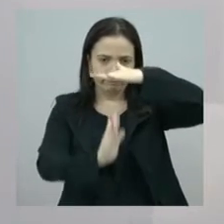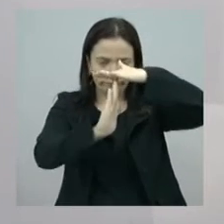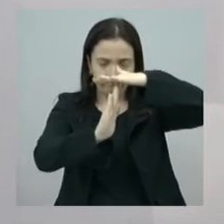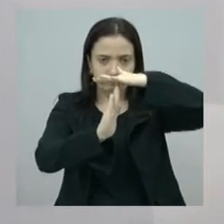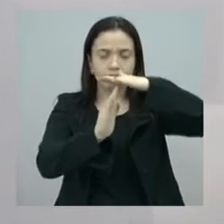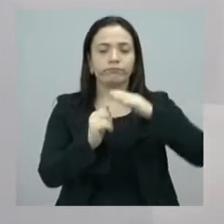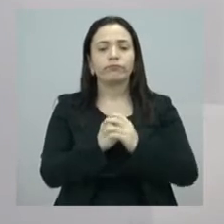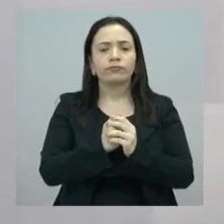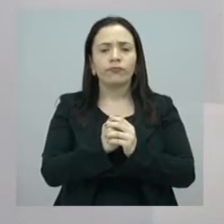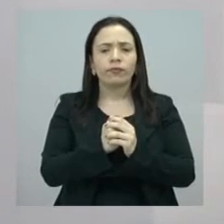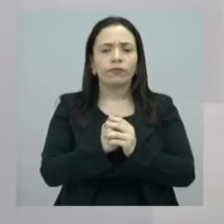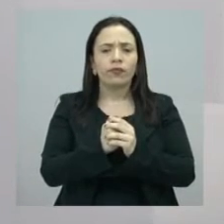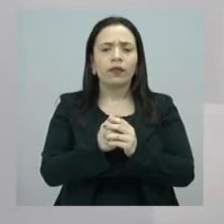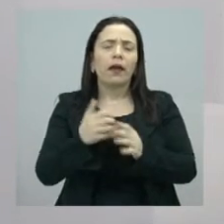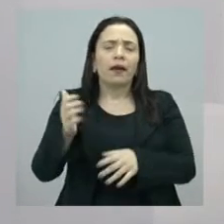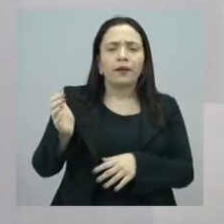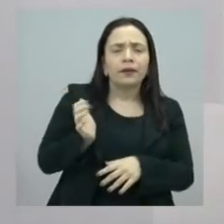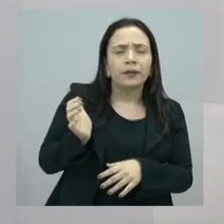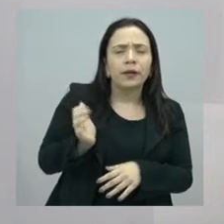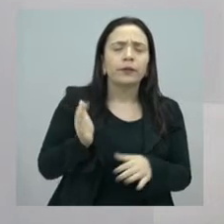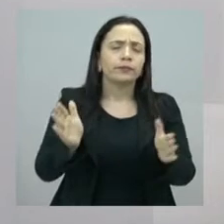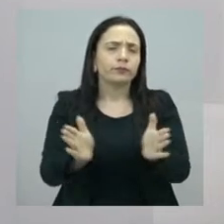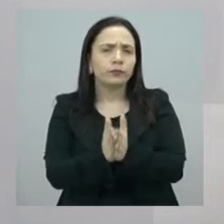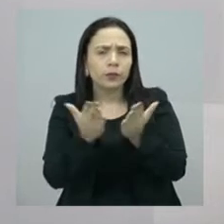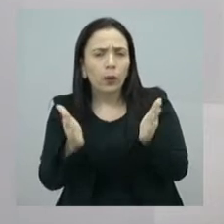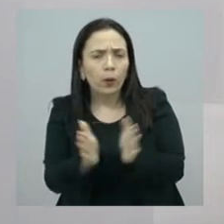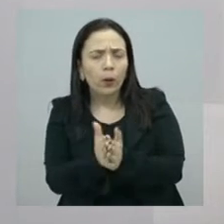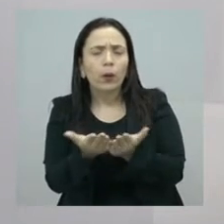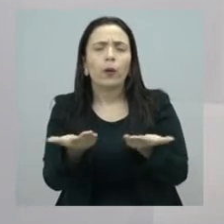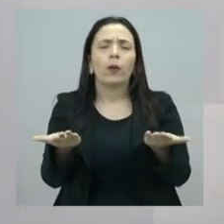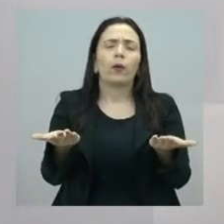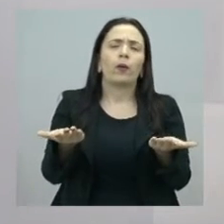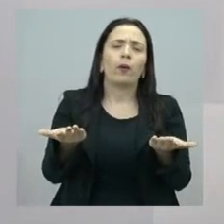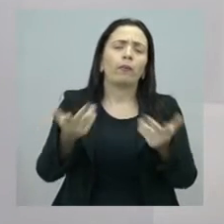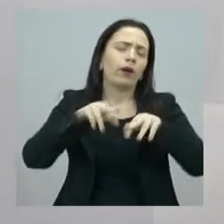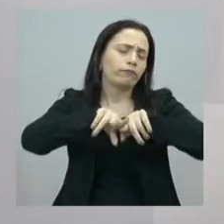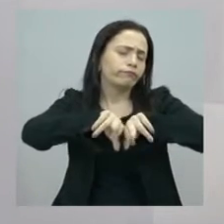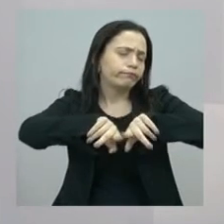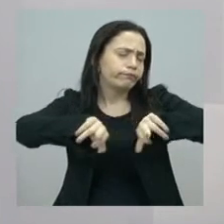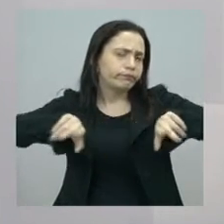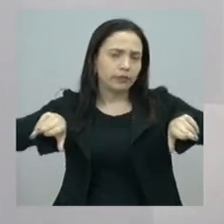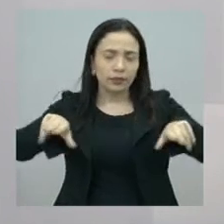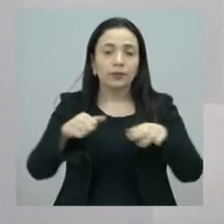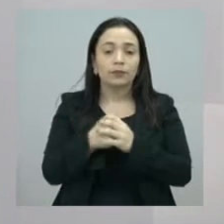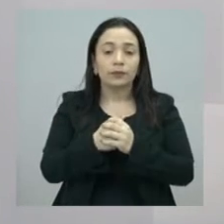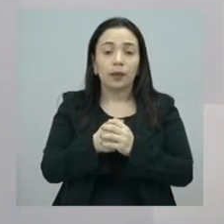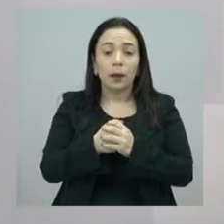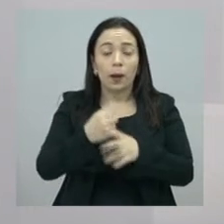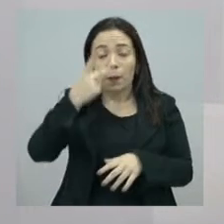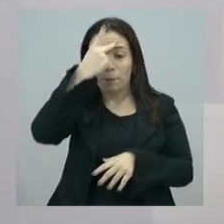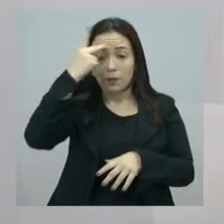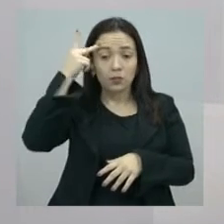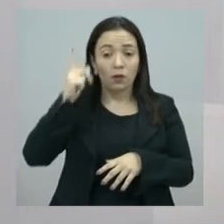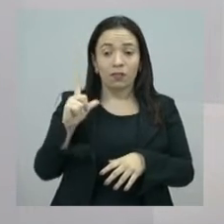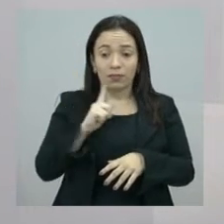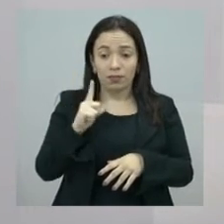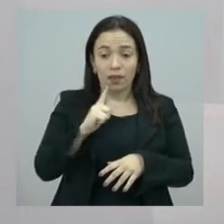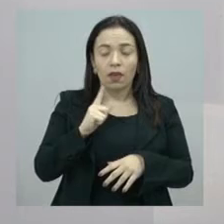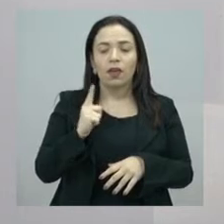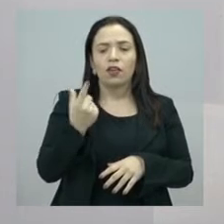perpassa camadas sociais, questões econômicas. É claro que as pessoas que têm um poder econômico